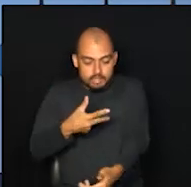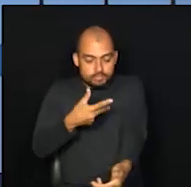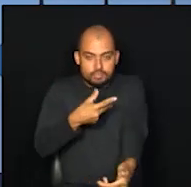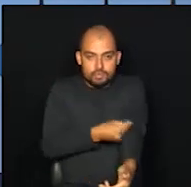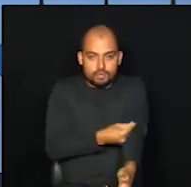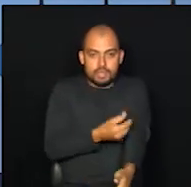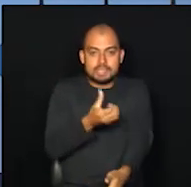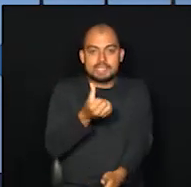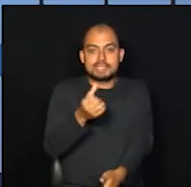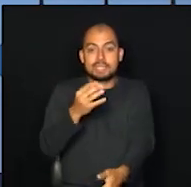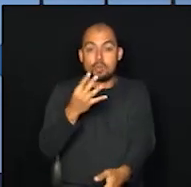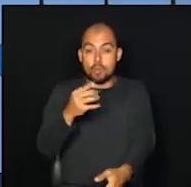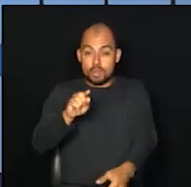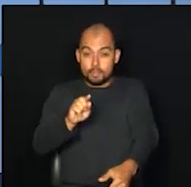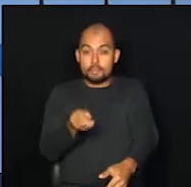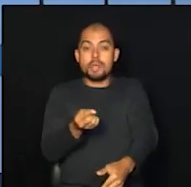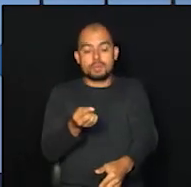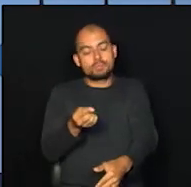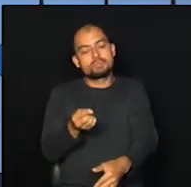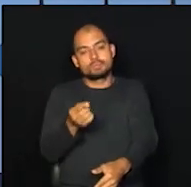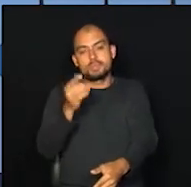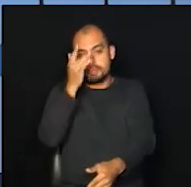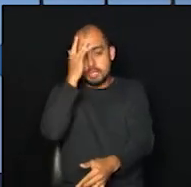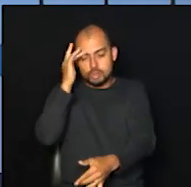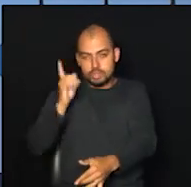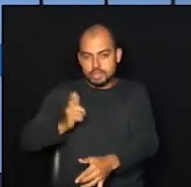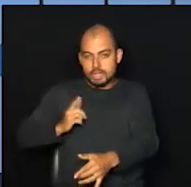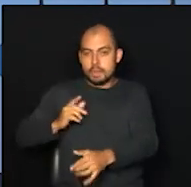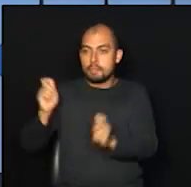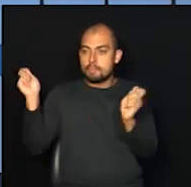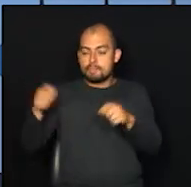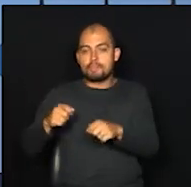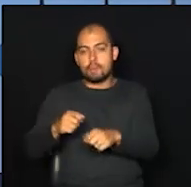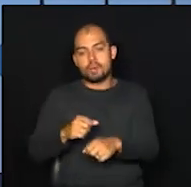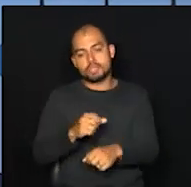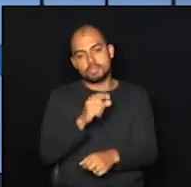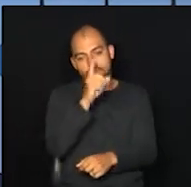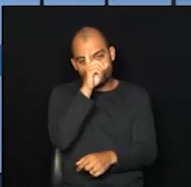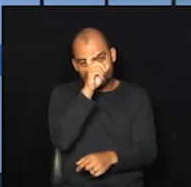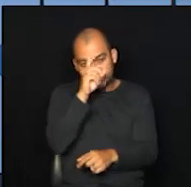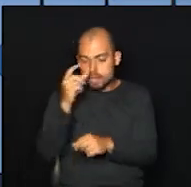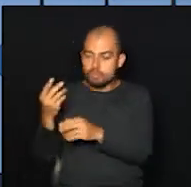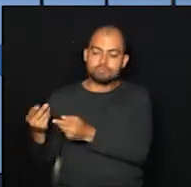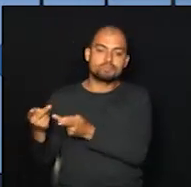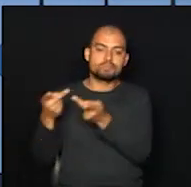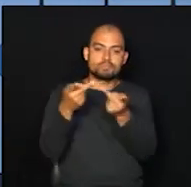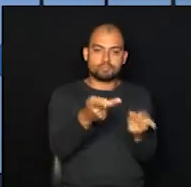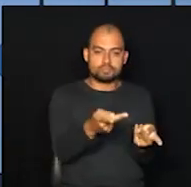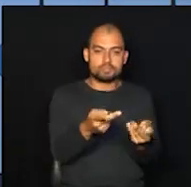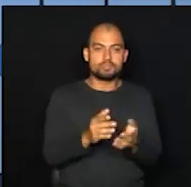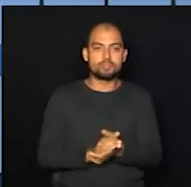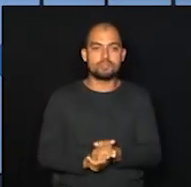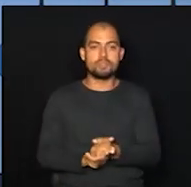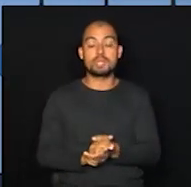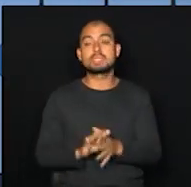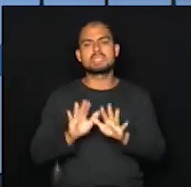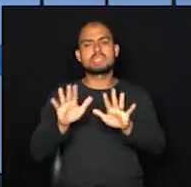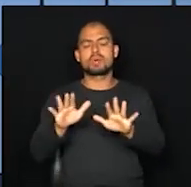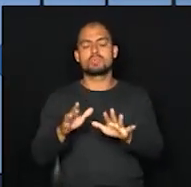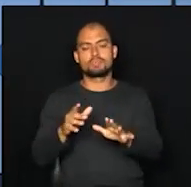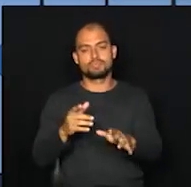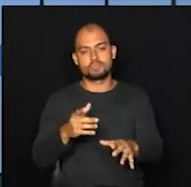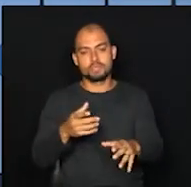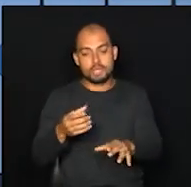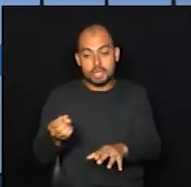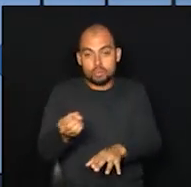tem bastante gente para procurar os postos de saúde. Com relação à multivacinação, ou seja, a atualização